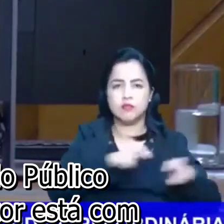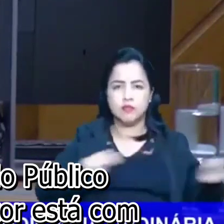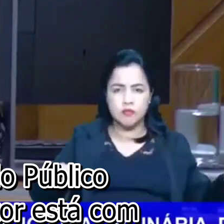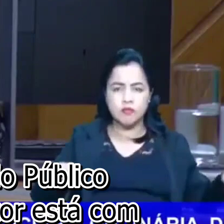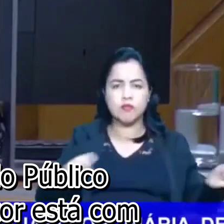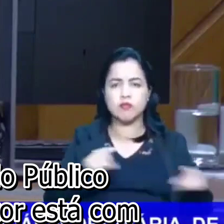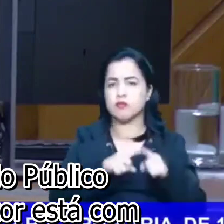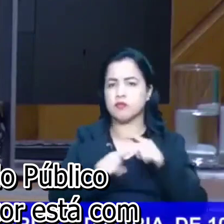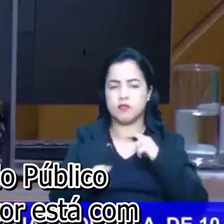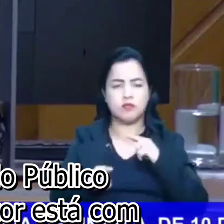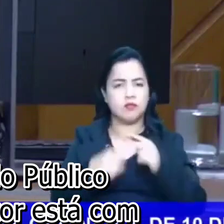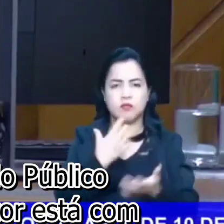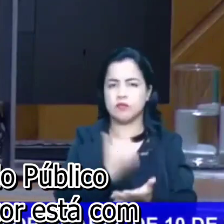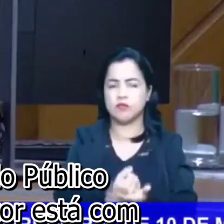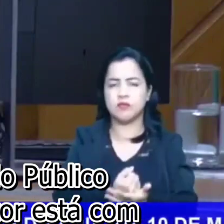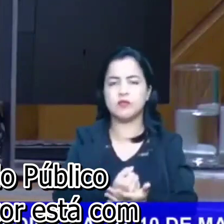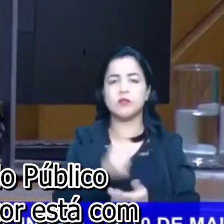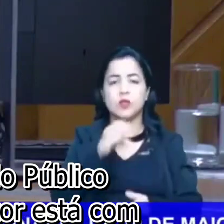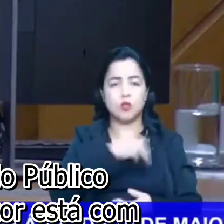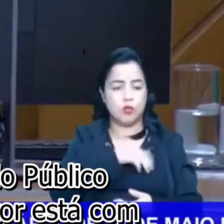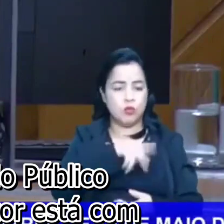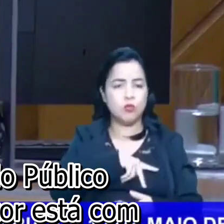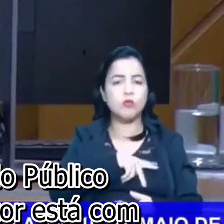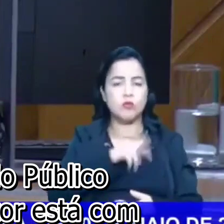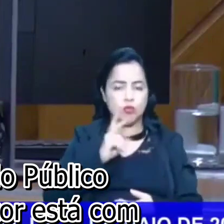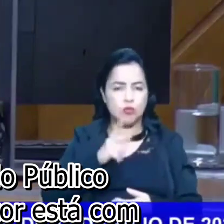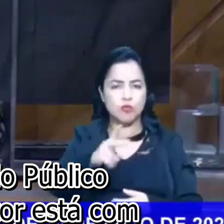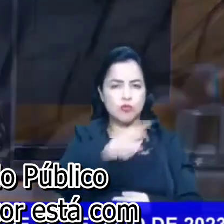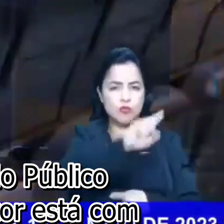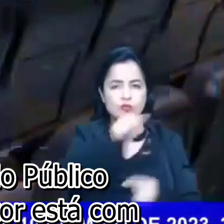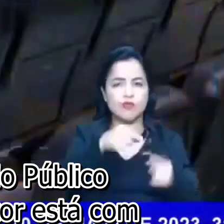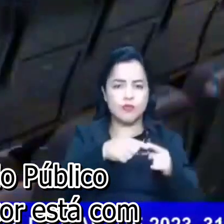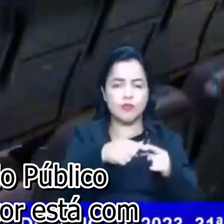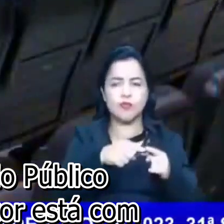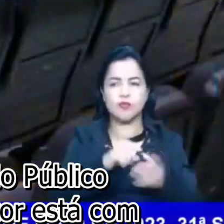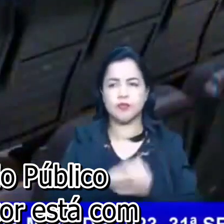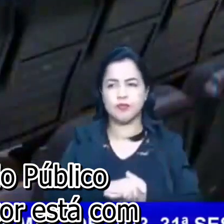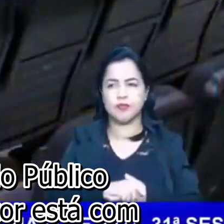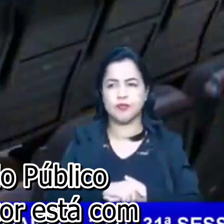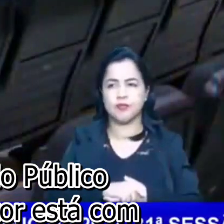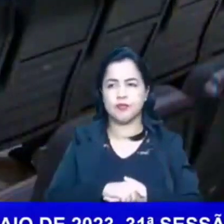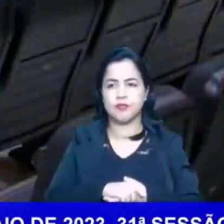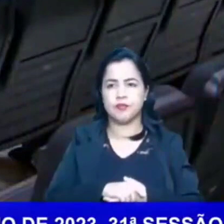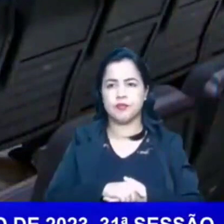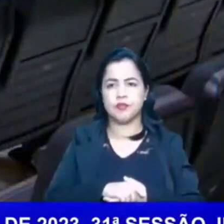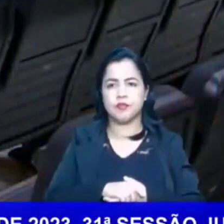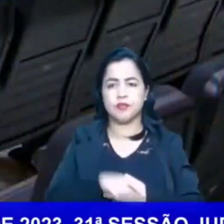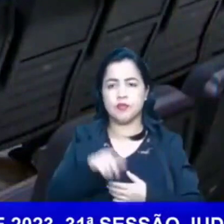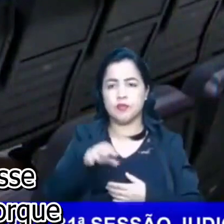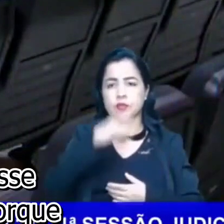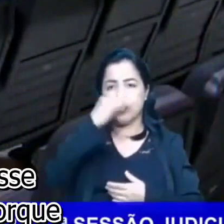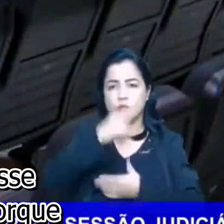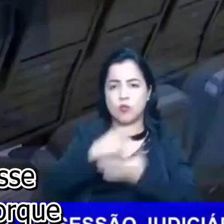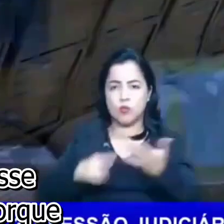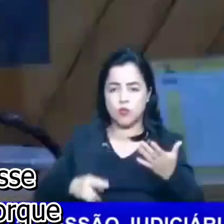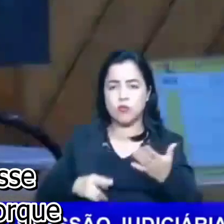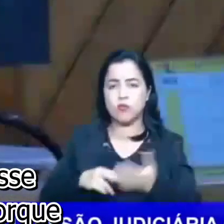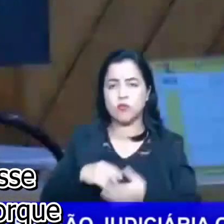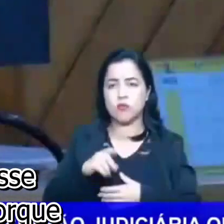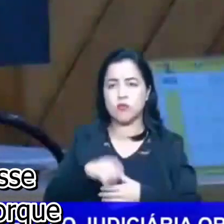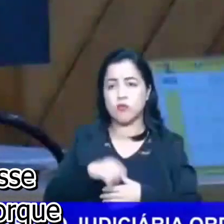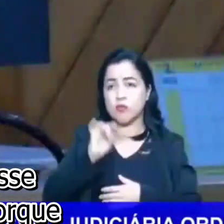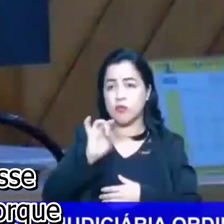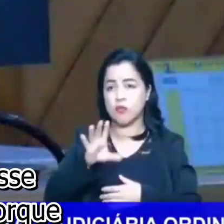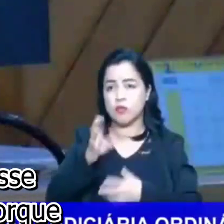pela desaprovação, razão pela qual o Ministério Público Eleitoral reitera o parecer. Reitera o ilustre relator está com a palavra de volta. Eu só